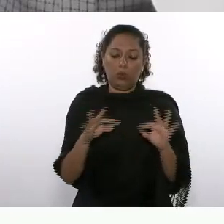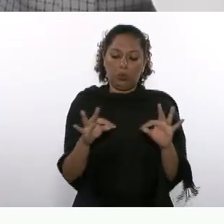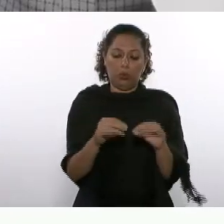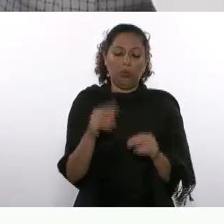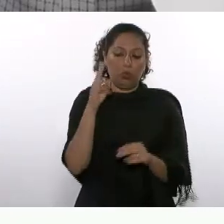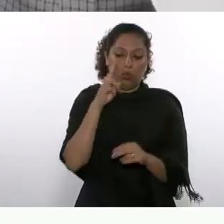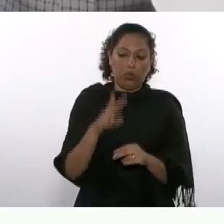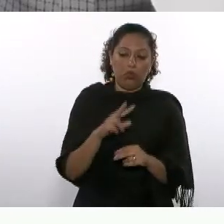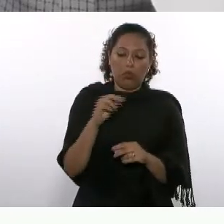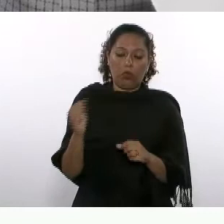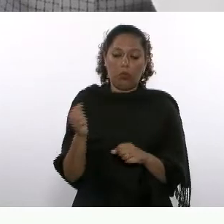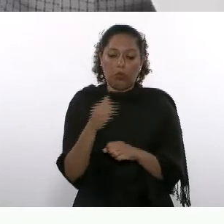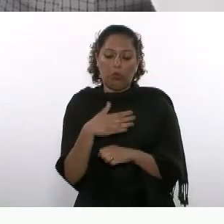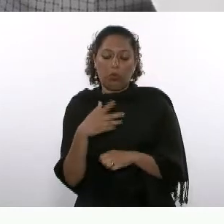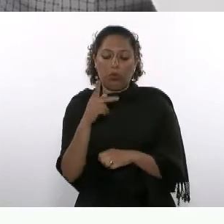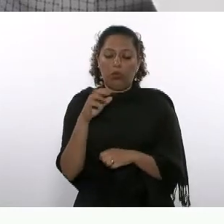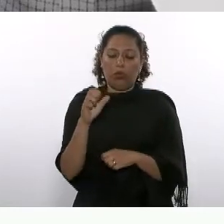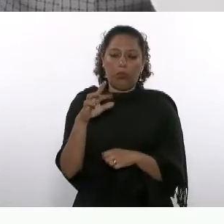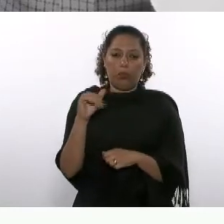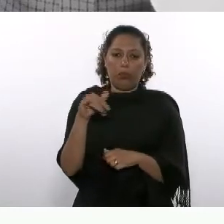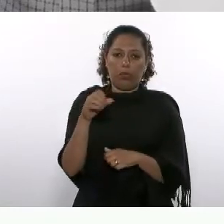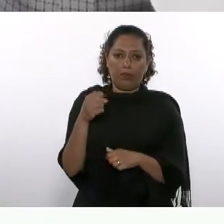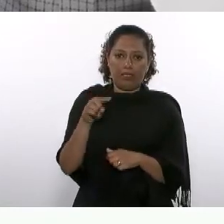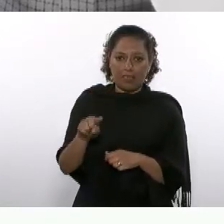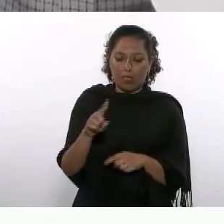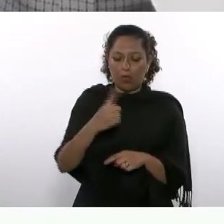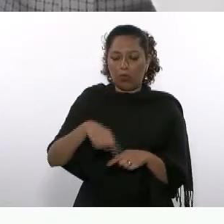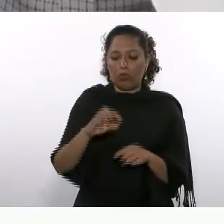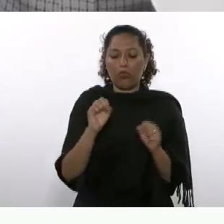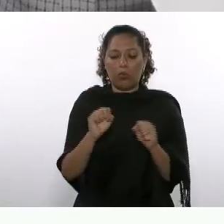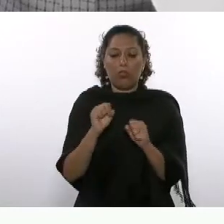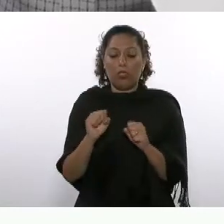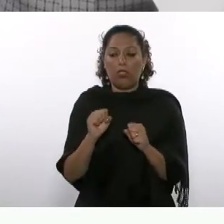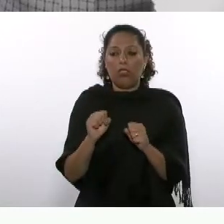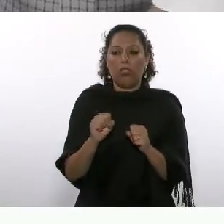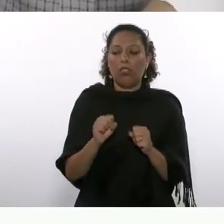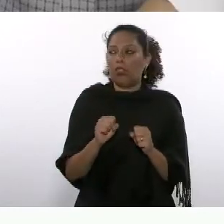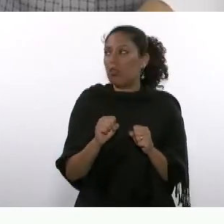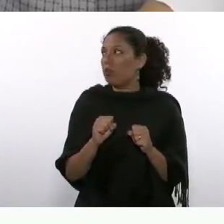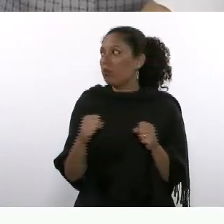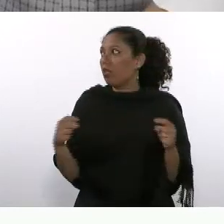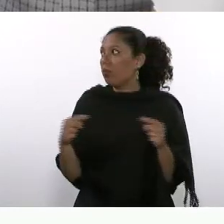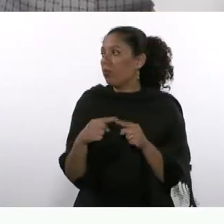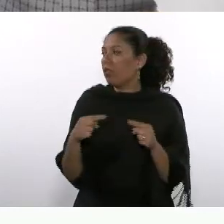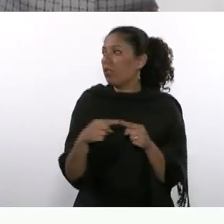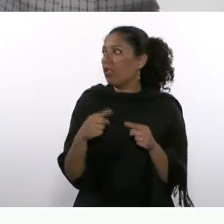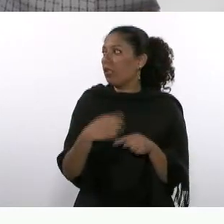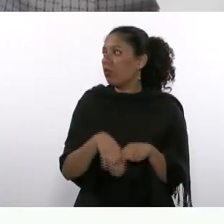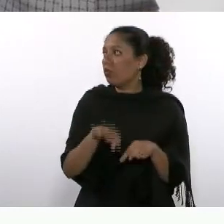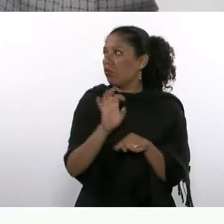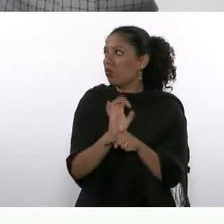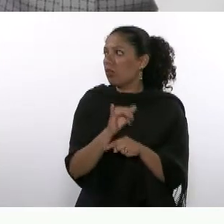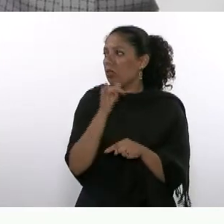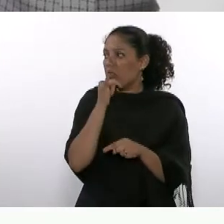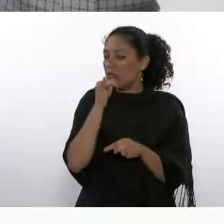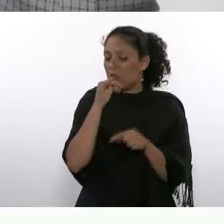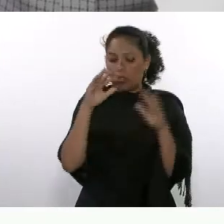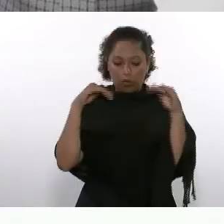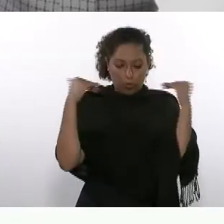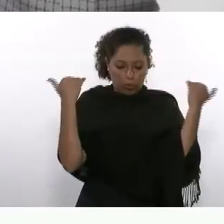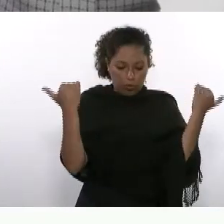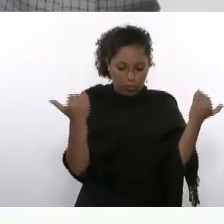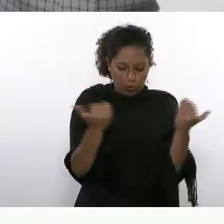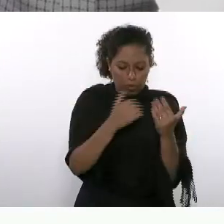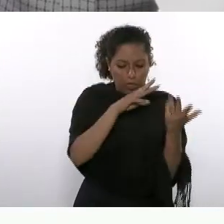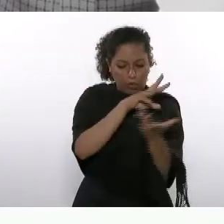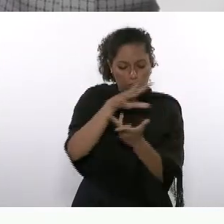que no novo modelo de permissão a gente pode resguardar o Estado. Por exemplo, o Congresso Mundial de